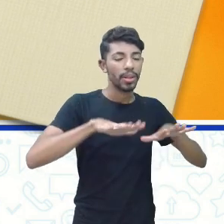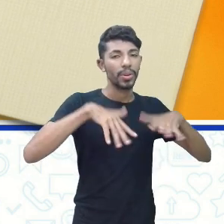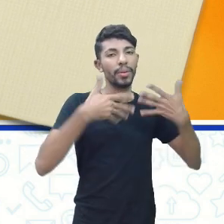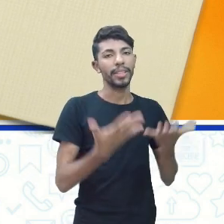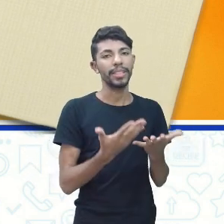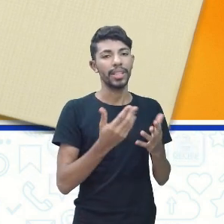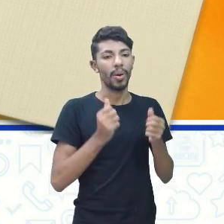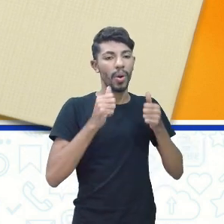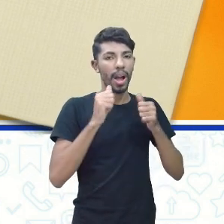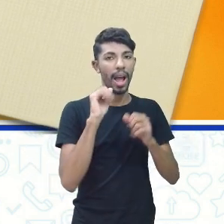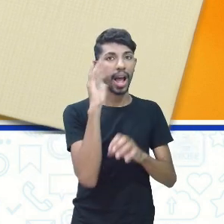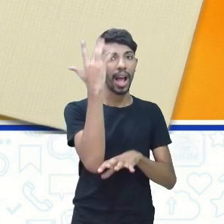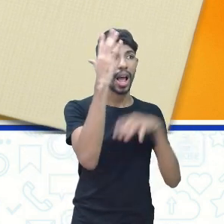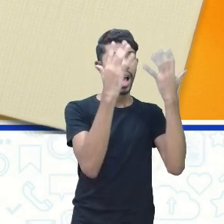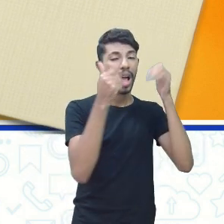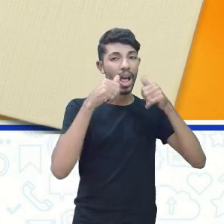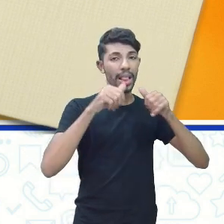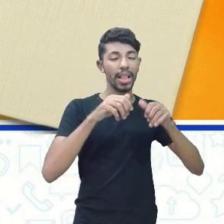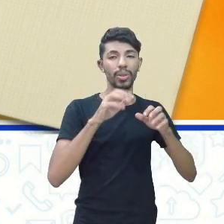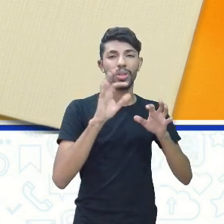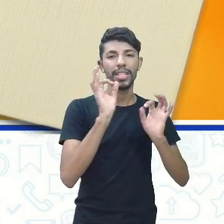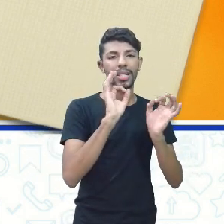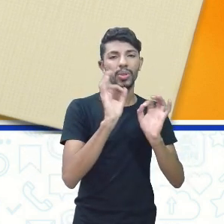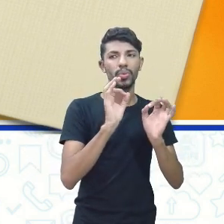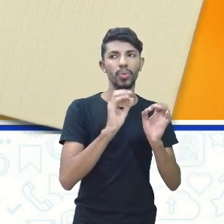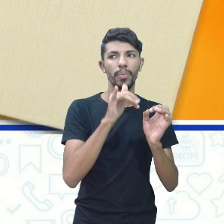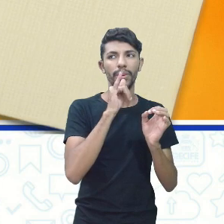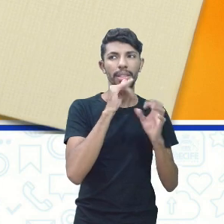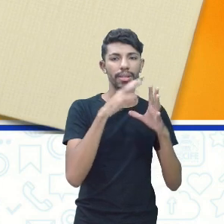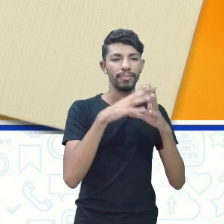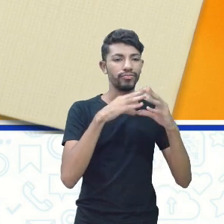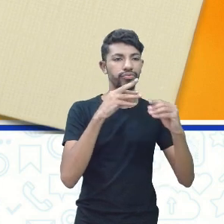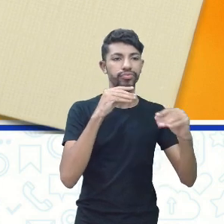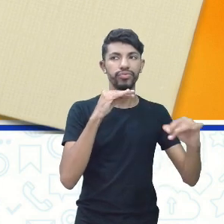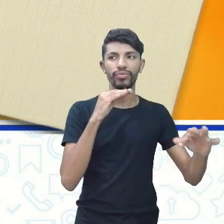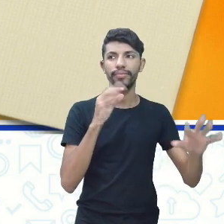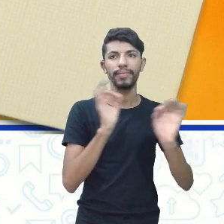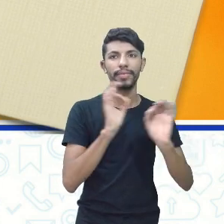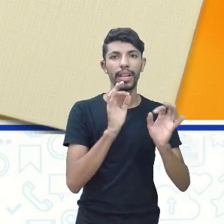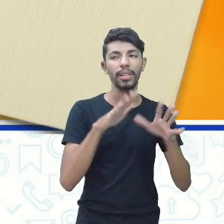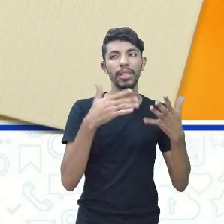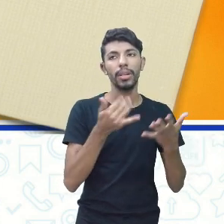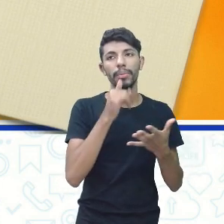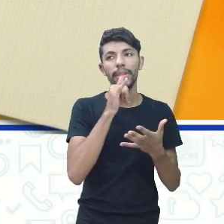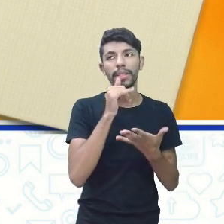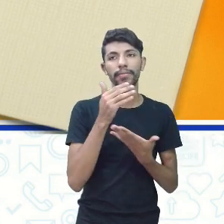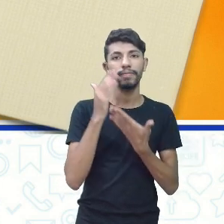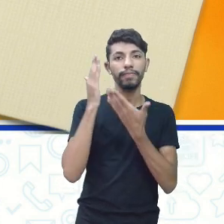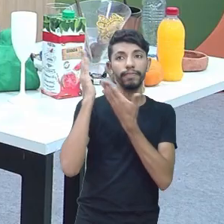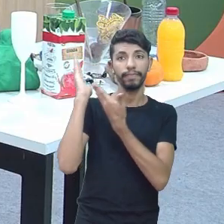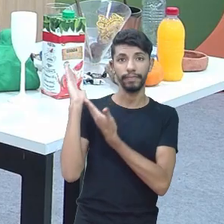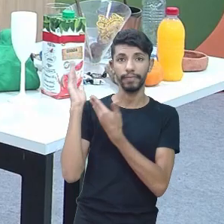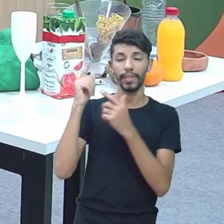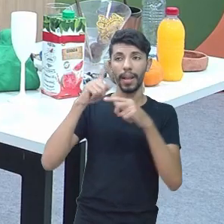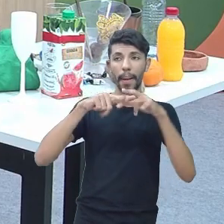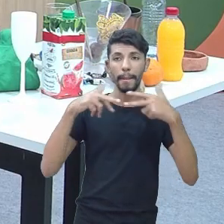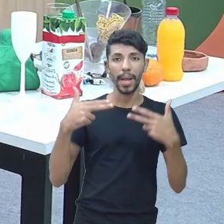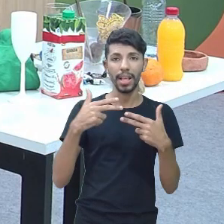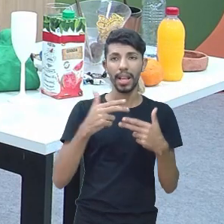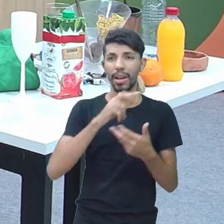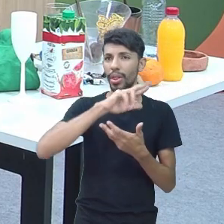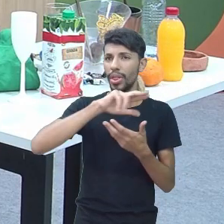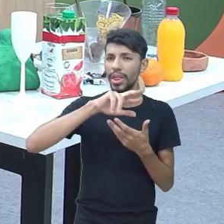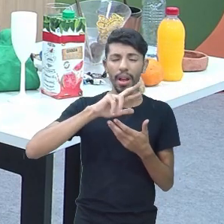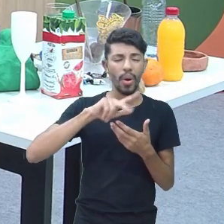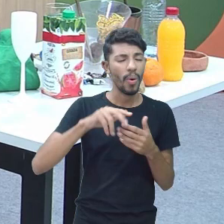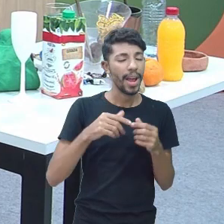decompõe. E aí? Então, se esse material aqui, ele não é natural,